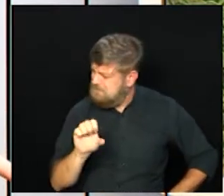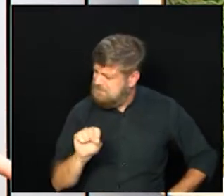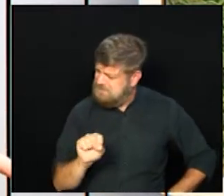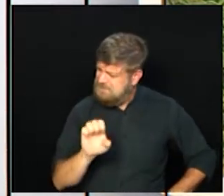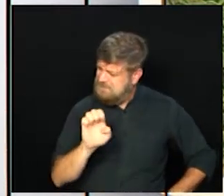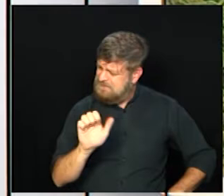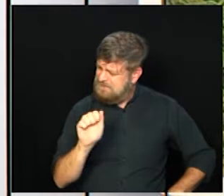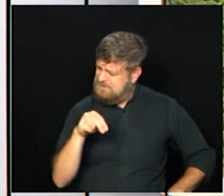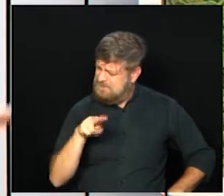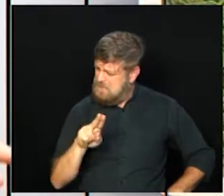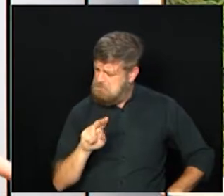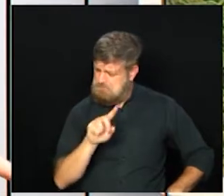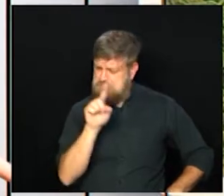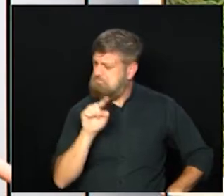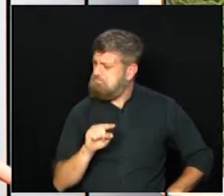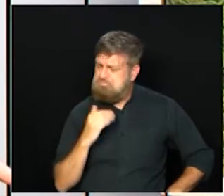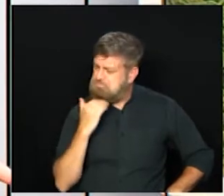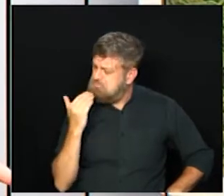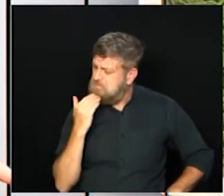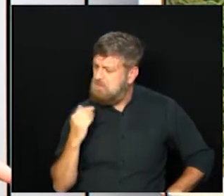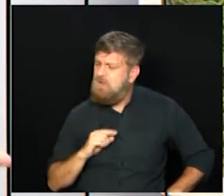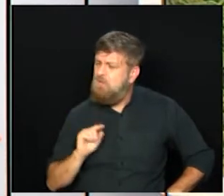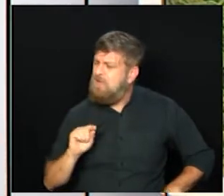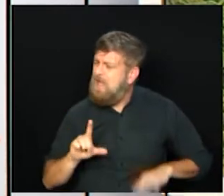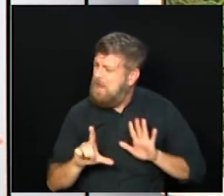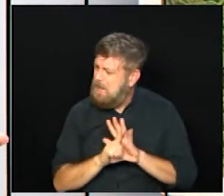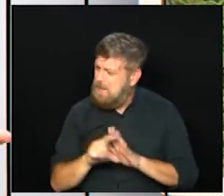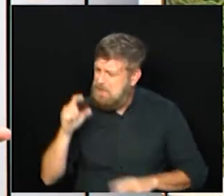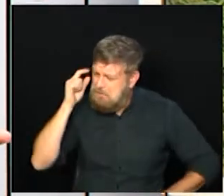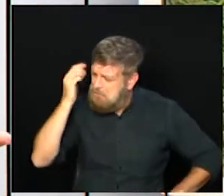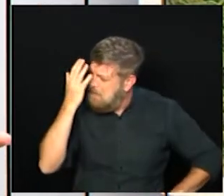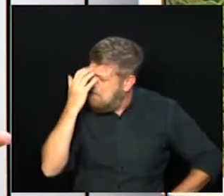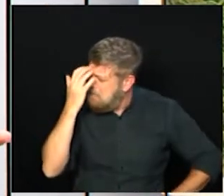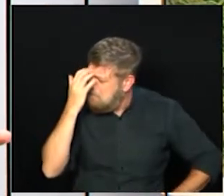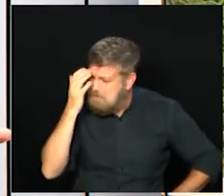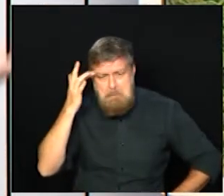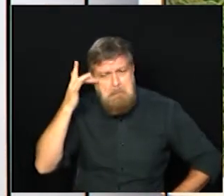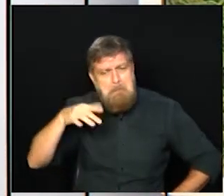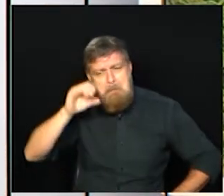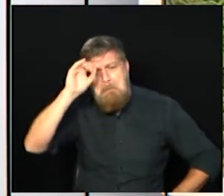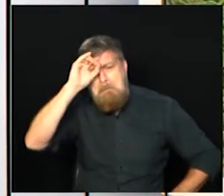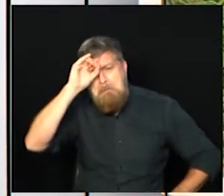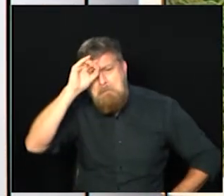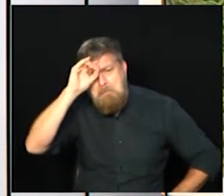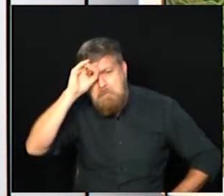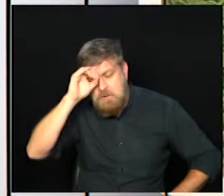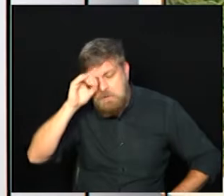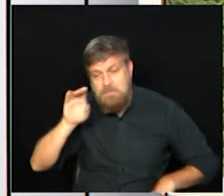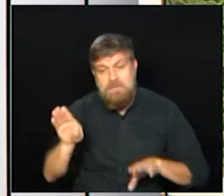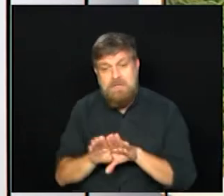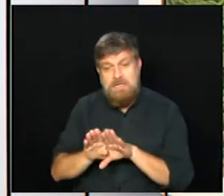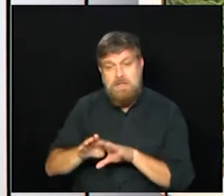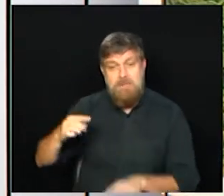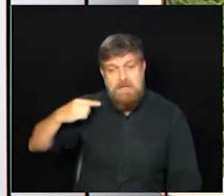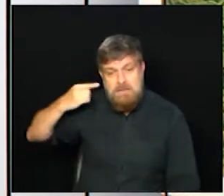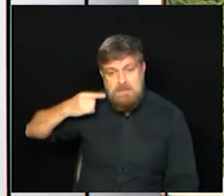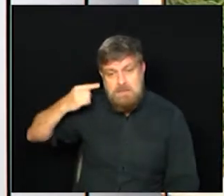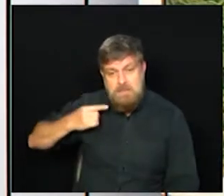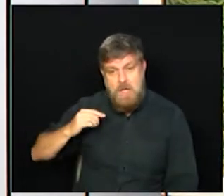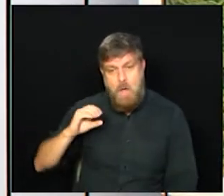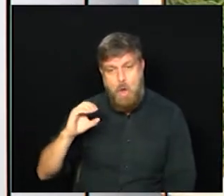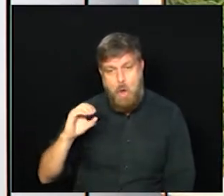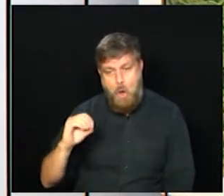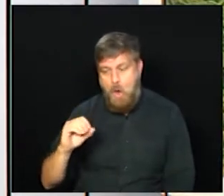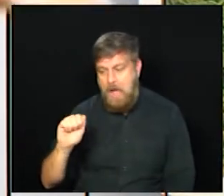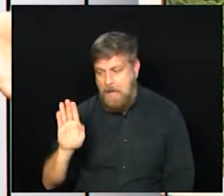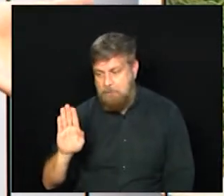Maria da Penha, não sabem quais são os instrumentos que nós temos aqui, precisamos de capacitação para quem opera o direito, né? A OAB faz um trabalho importantíssimo,